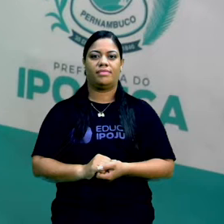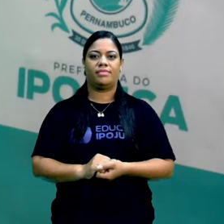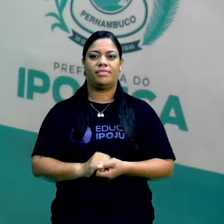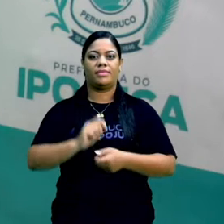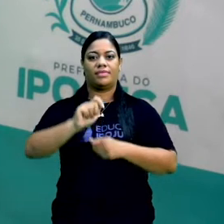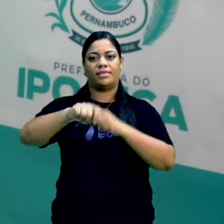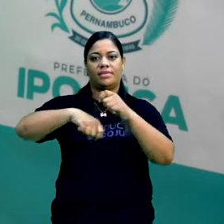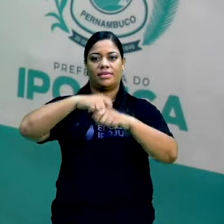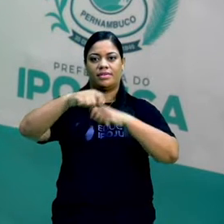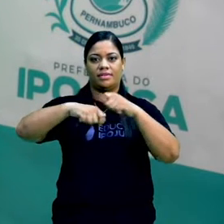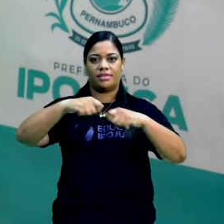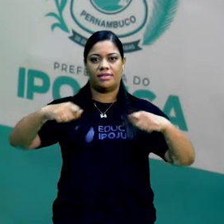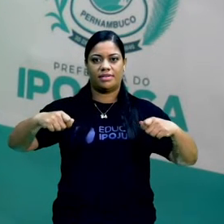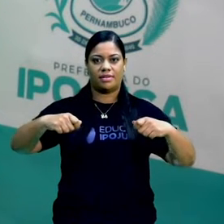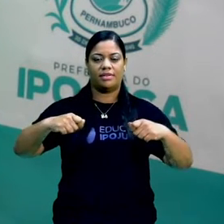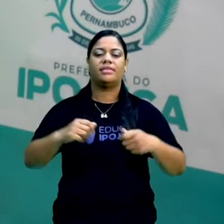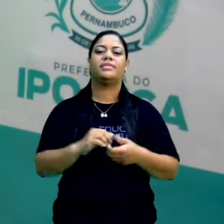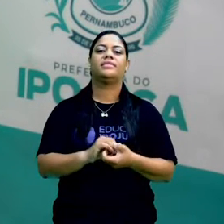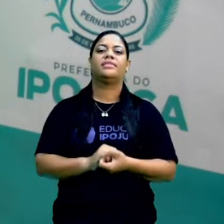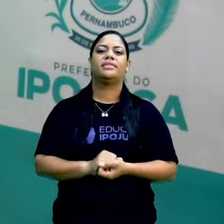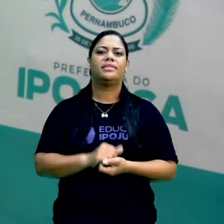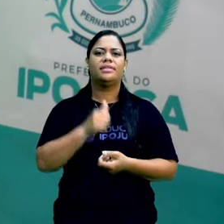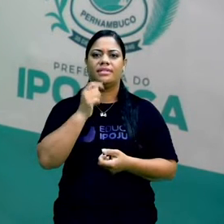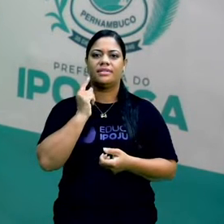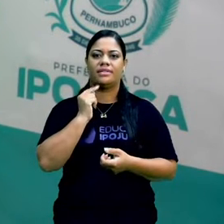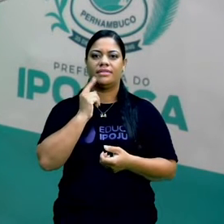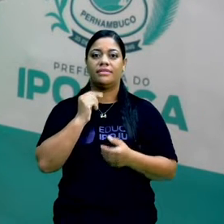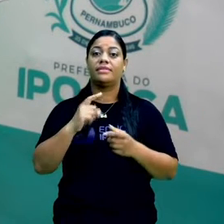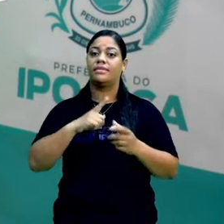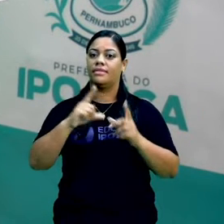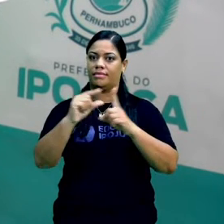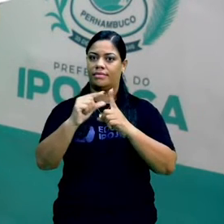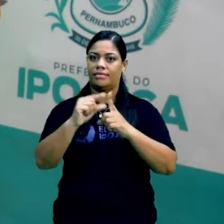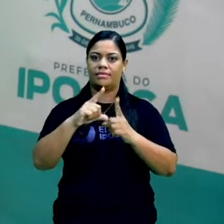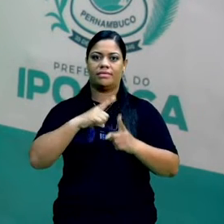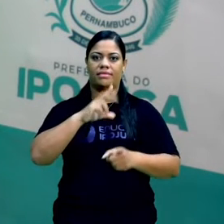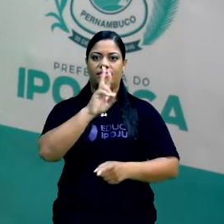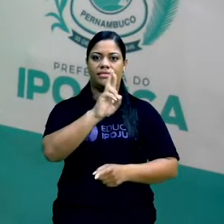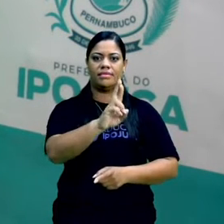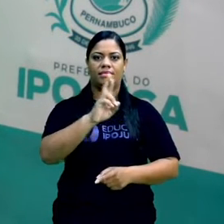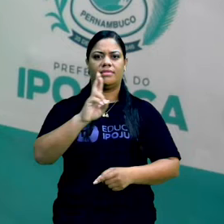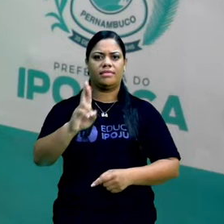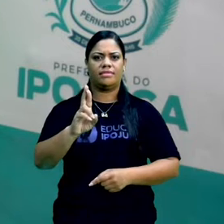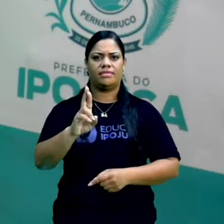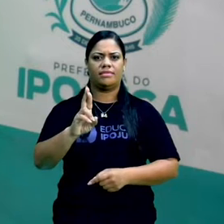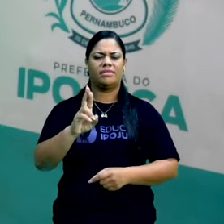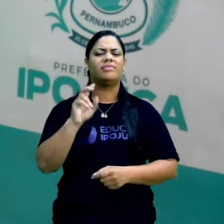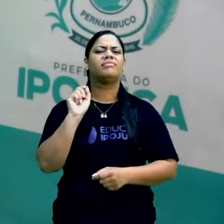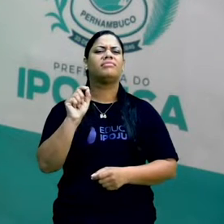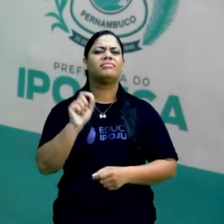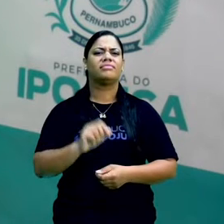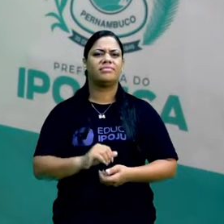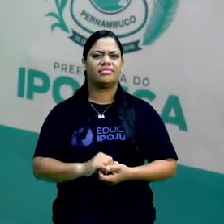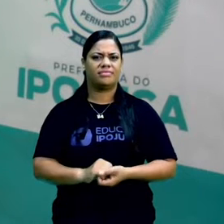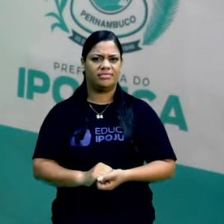amarrado, tem alguns textos. Algumas palavras que têm dois R's juntos. O que será que são esses